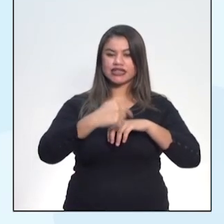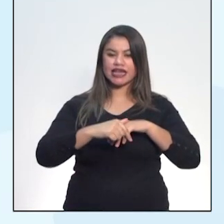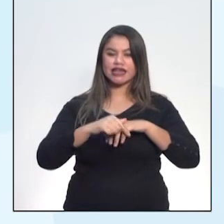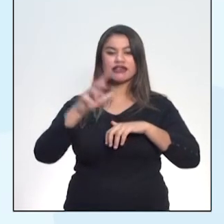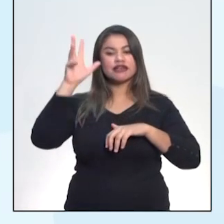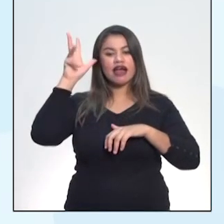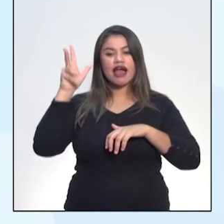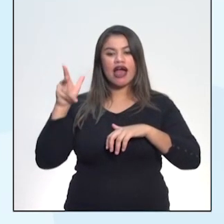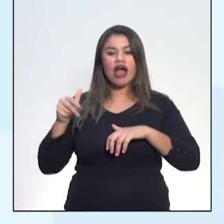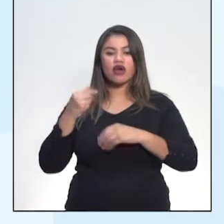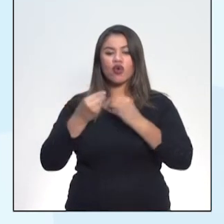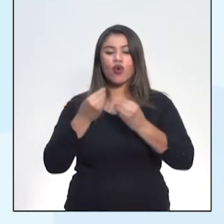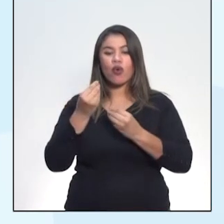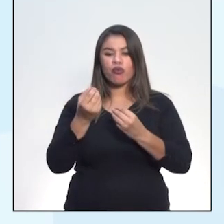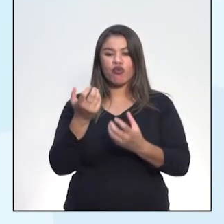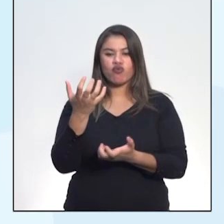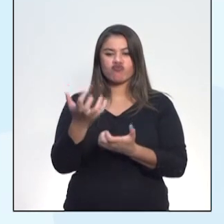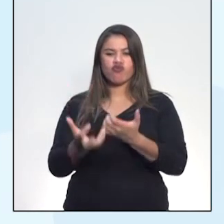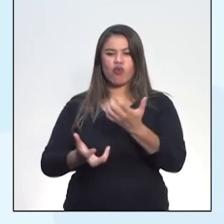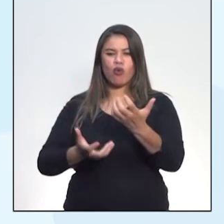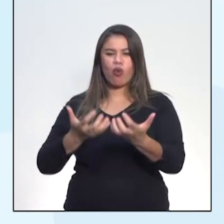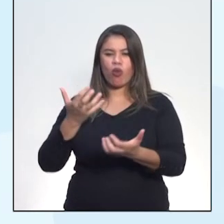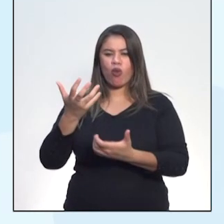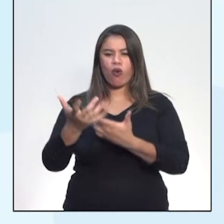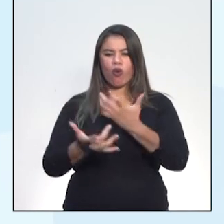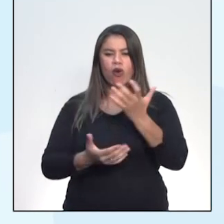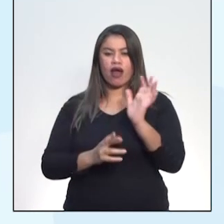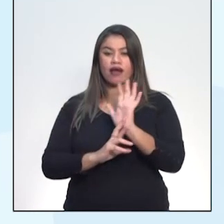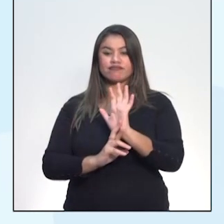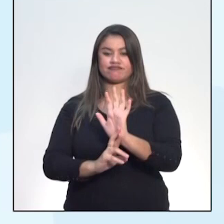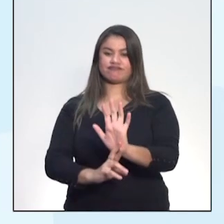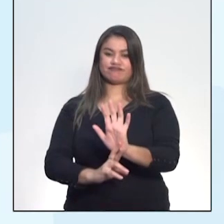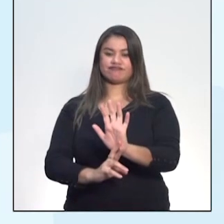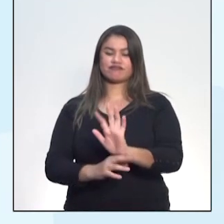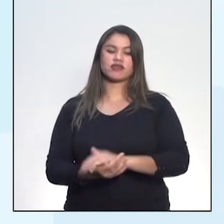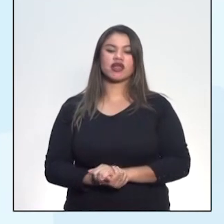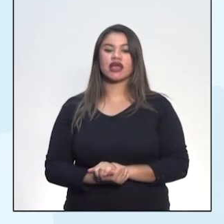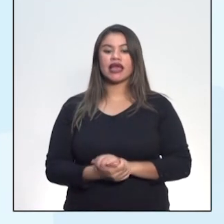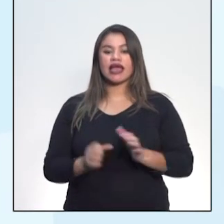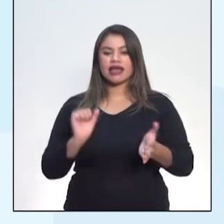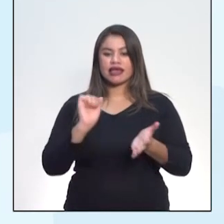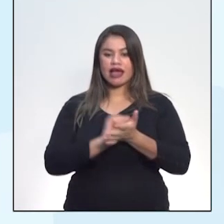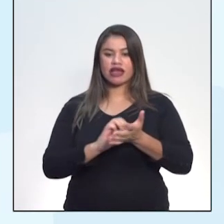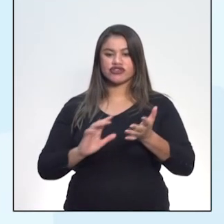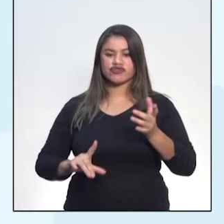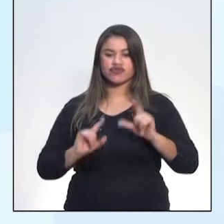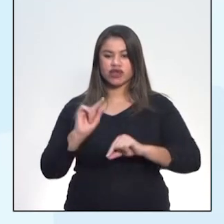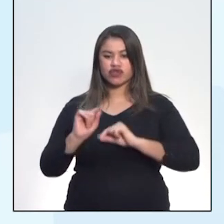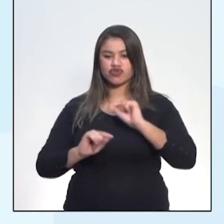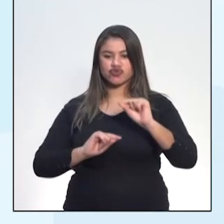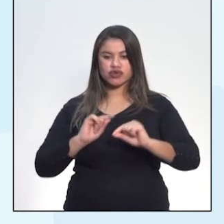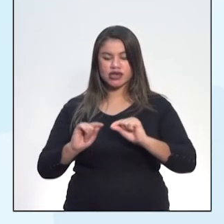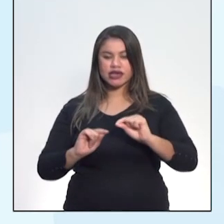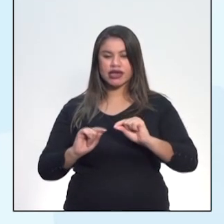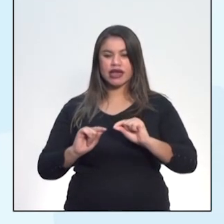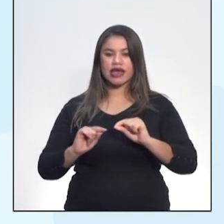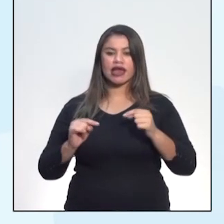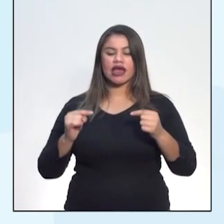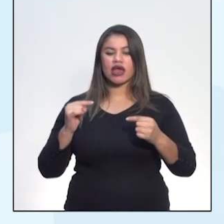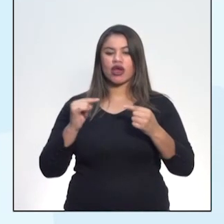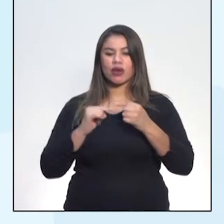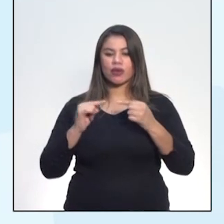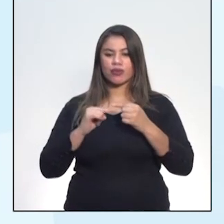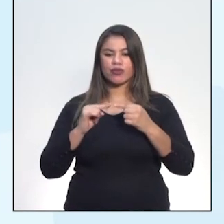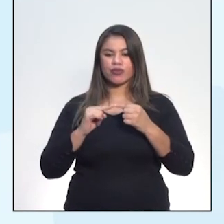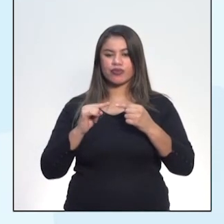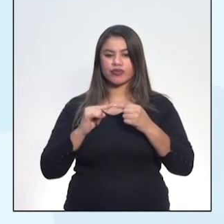que queima ali como uma representação. E a atividade que nós vamos fazer é a seguinte.